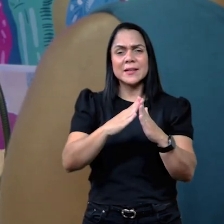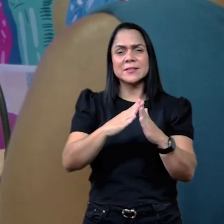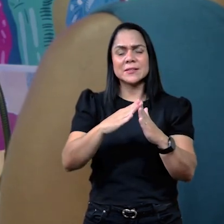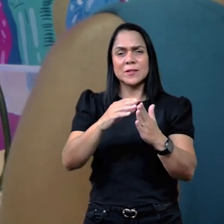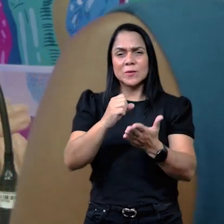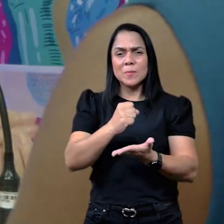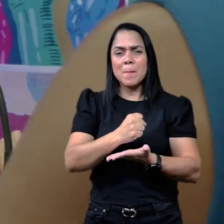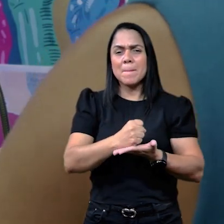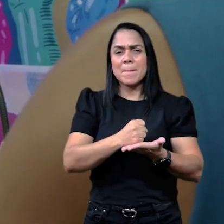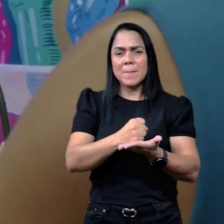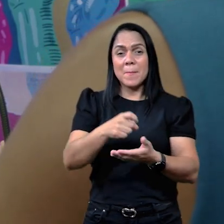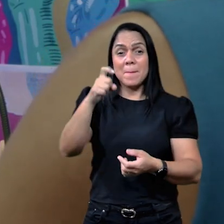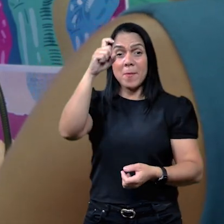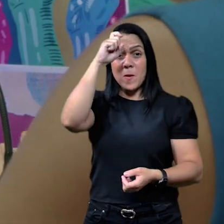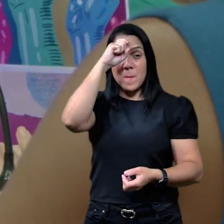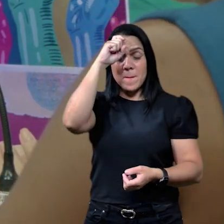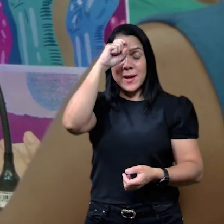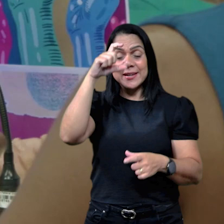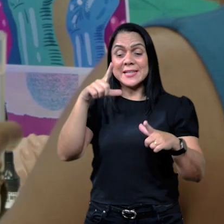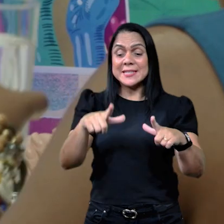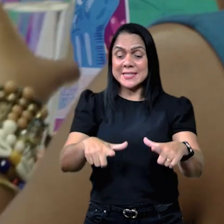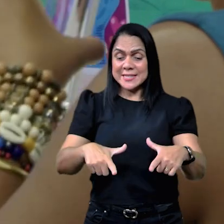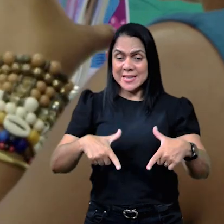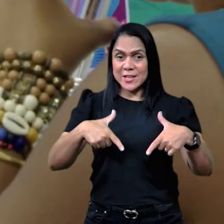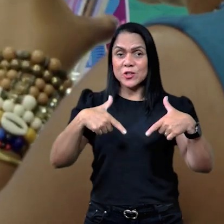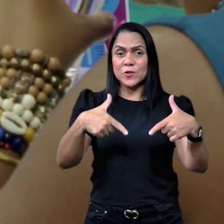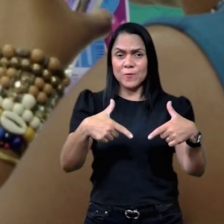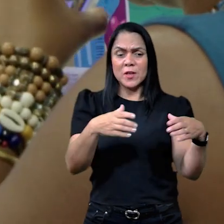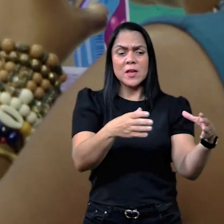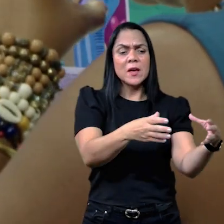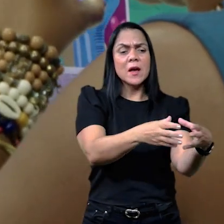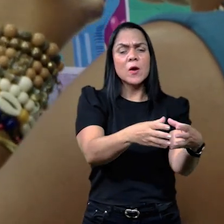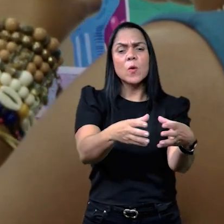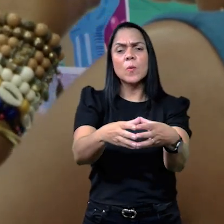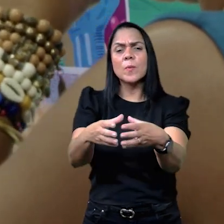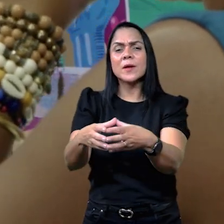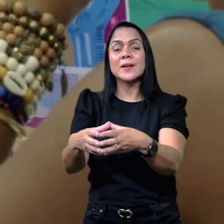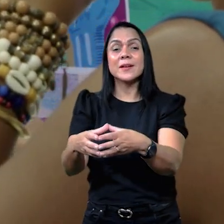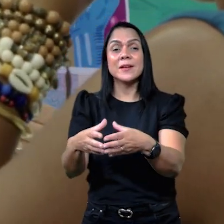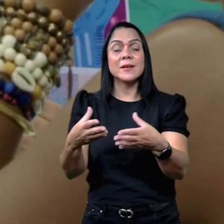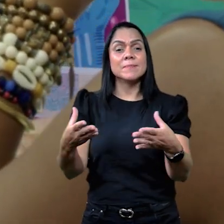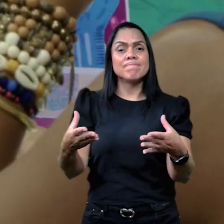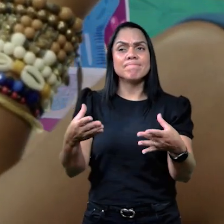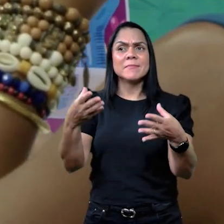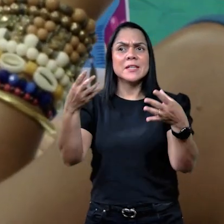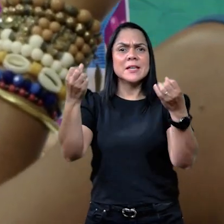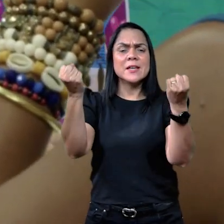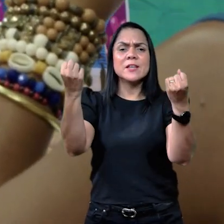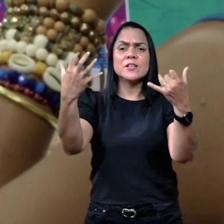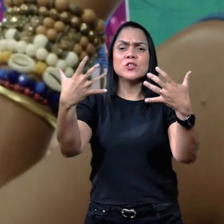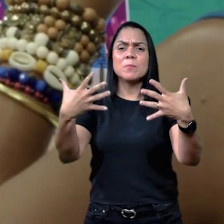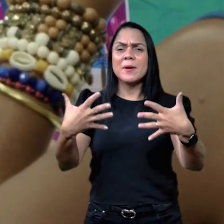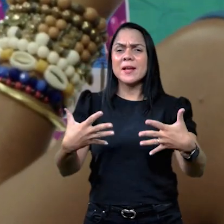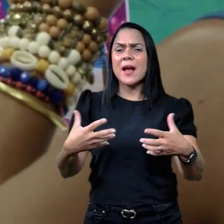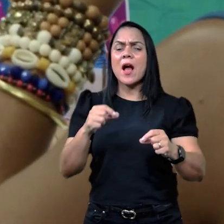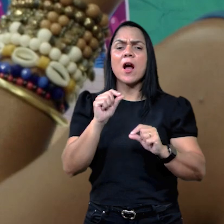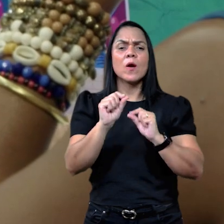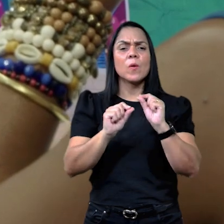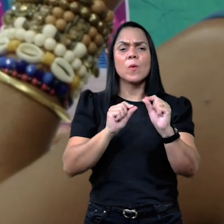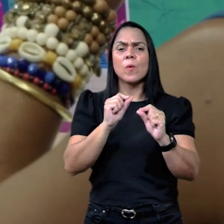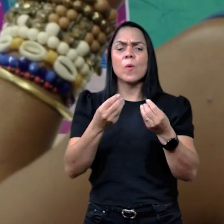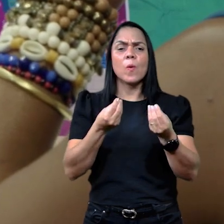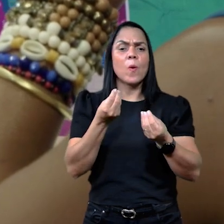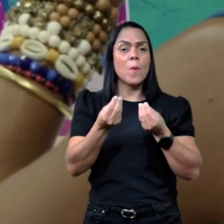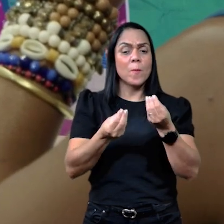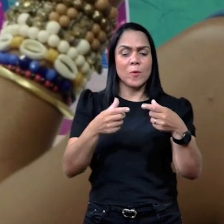certifica essas comunidades. E aí eu queria que você explicasse um pouco do processo, como é essa certificação e o que